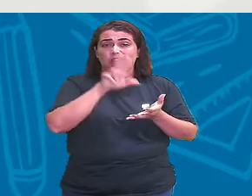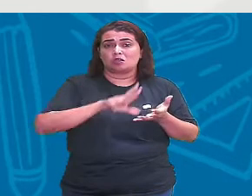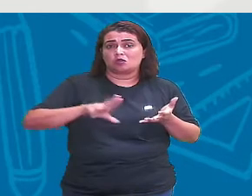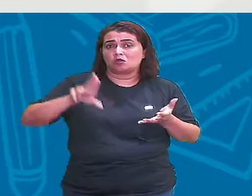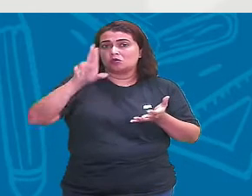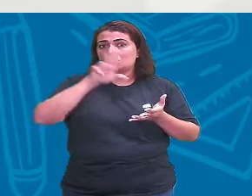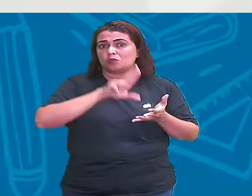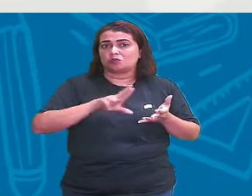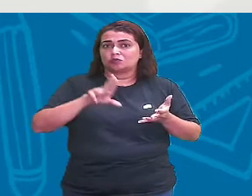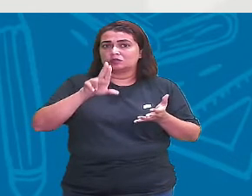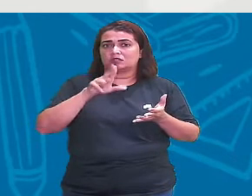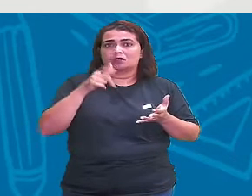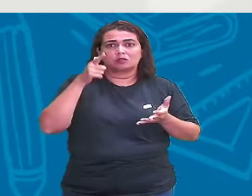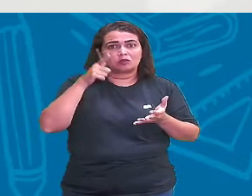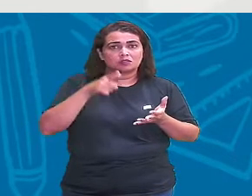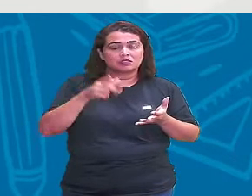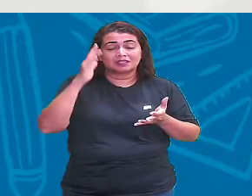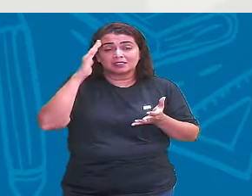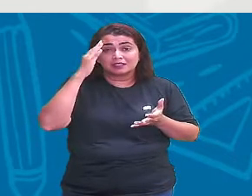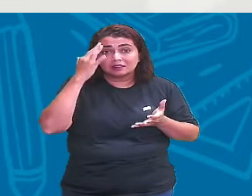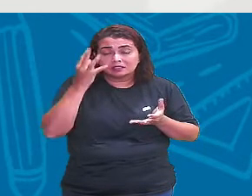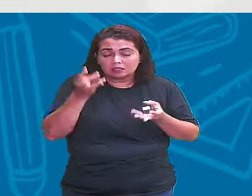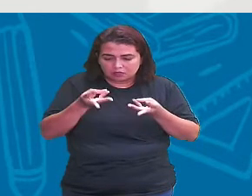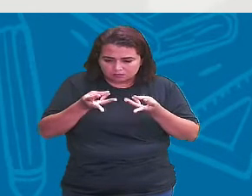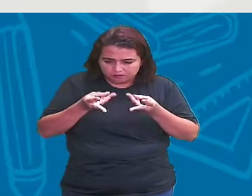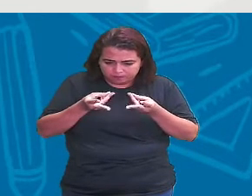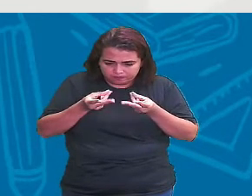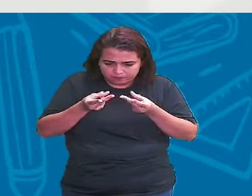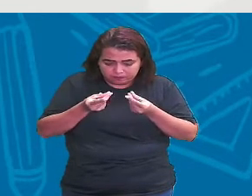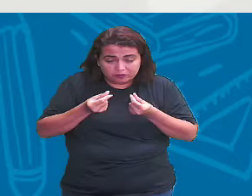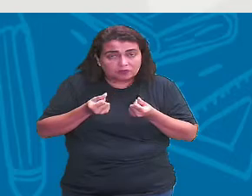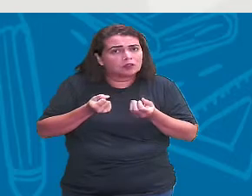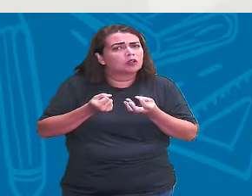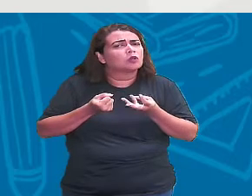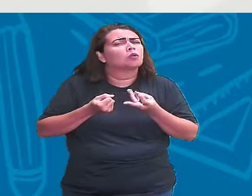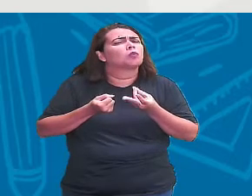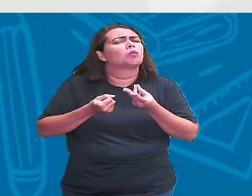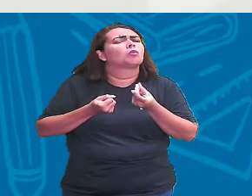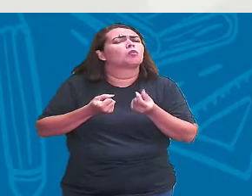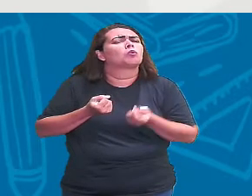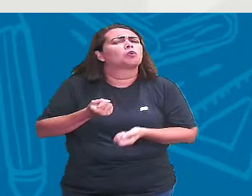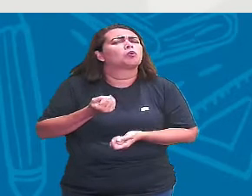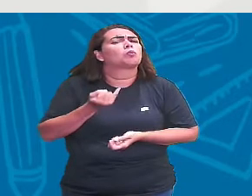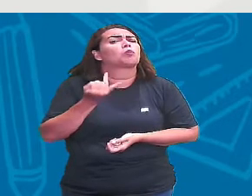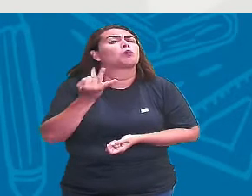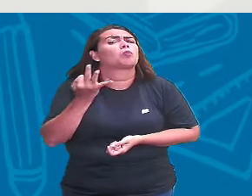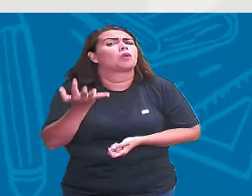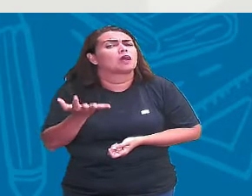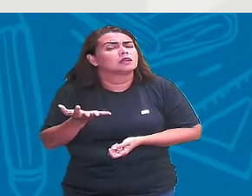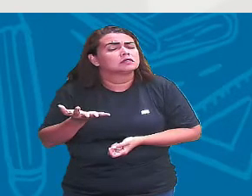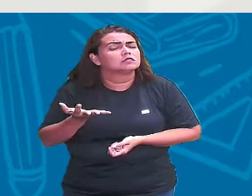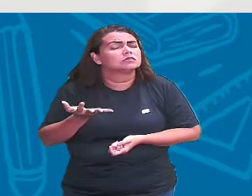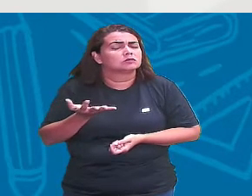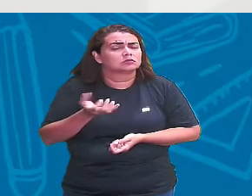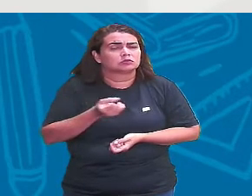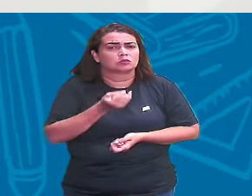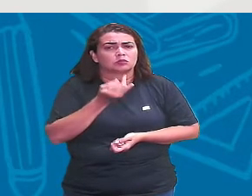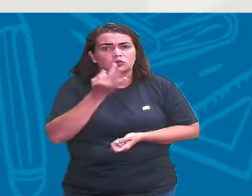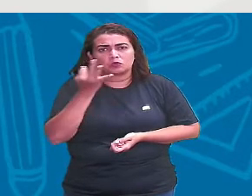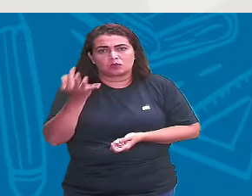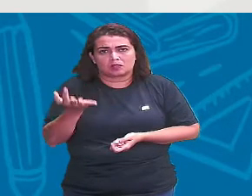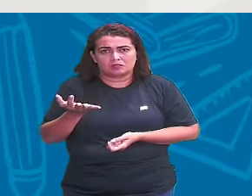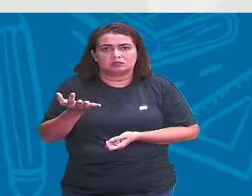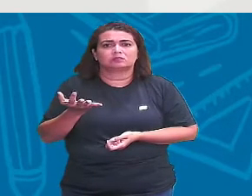para identificar quantidades, tá certo? Vamos embora. Os objetivos de conhecimento é usando os números